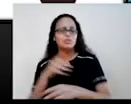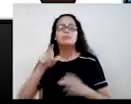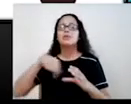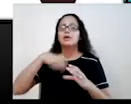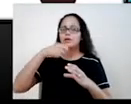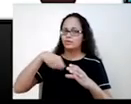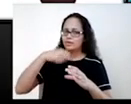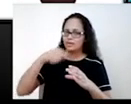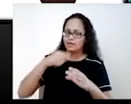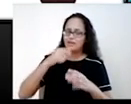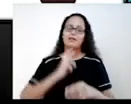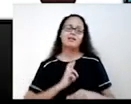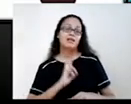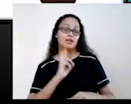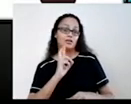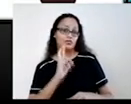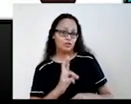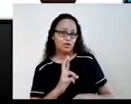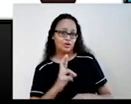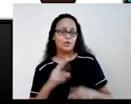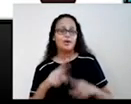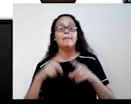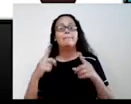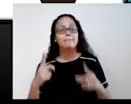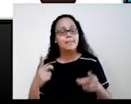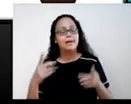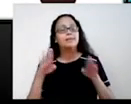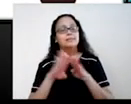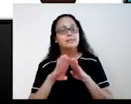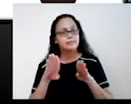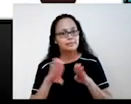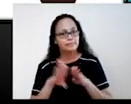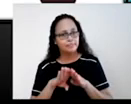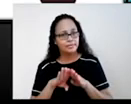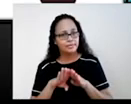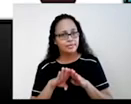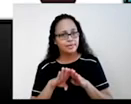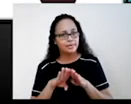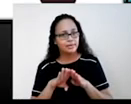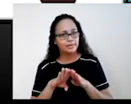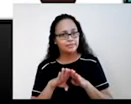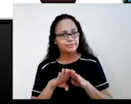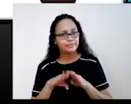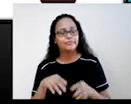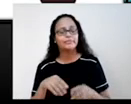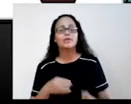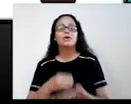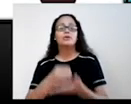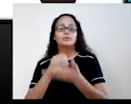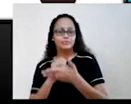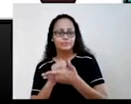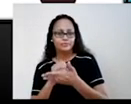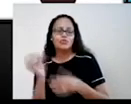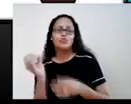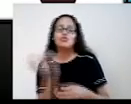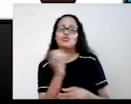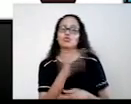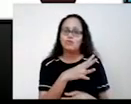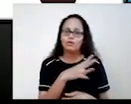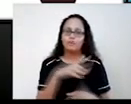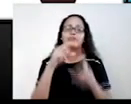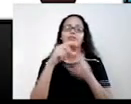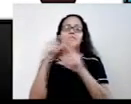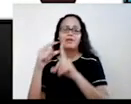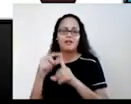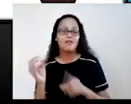né, com a religião, mas eles também trouxeram novas palavras. Eles não contribuíram só para a formação da